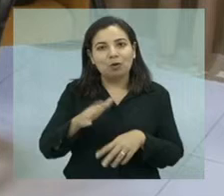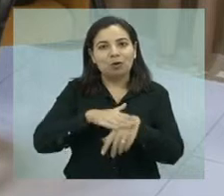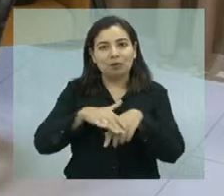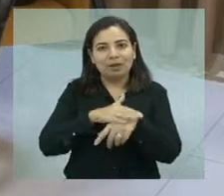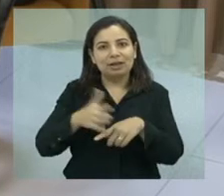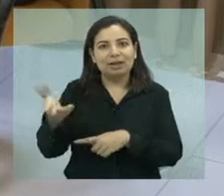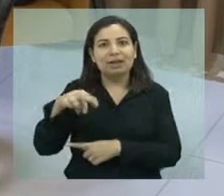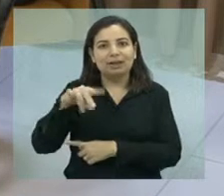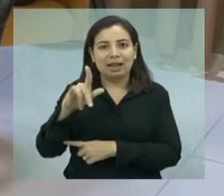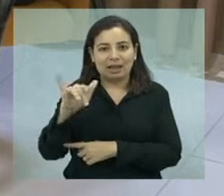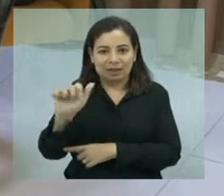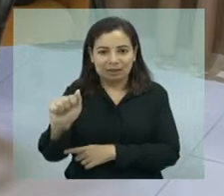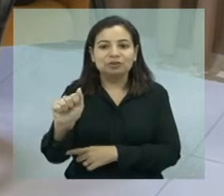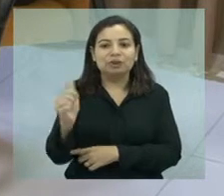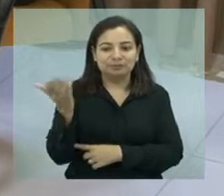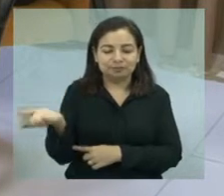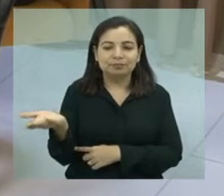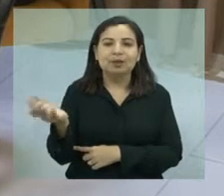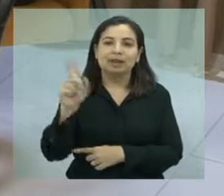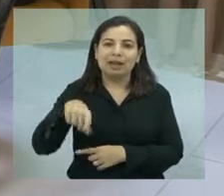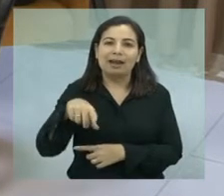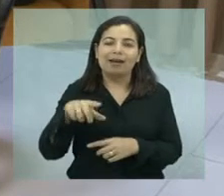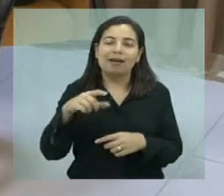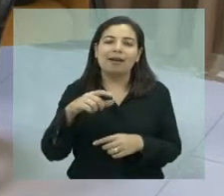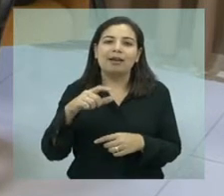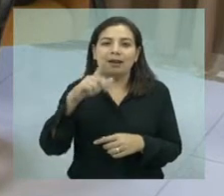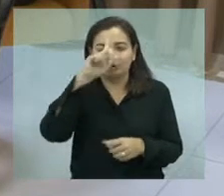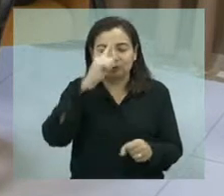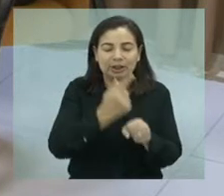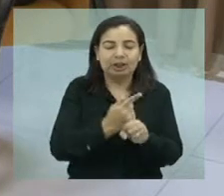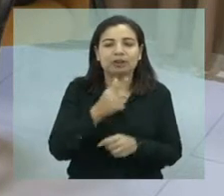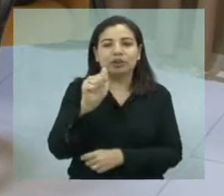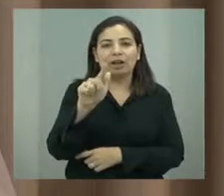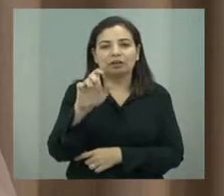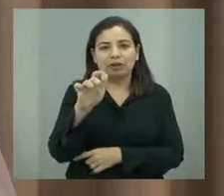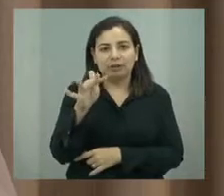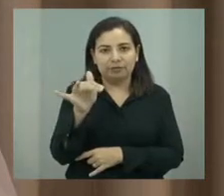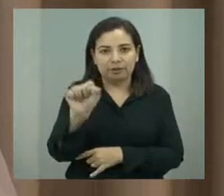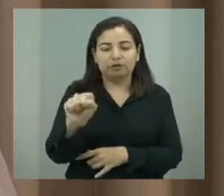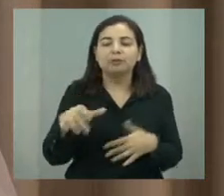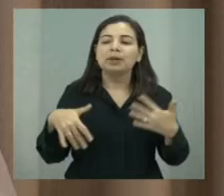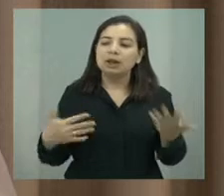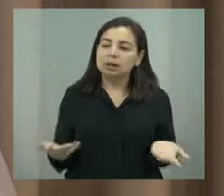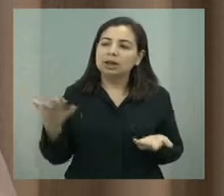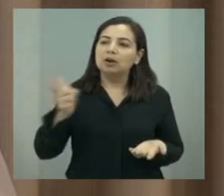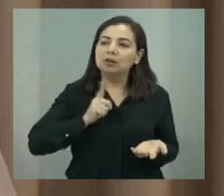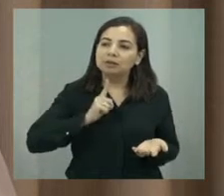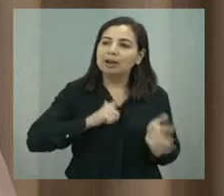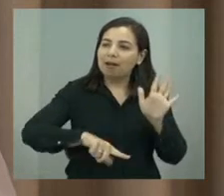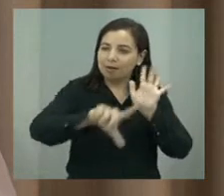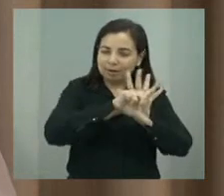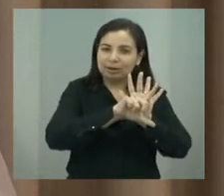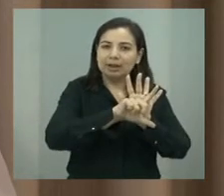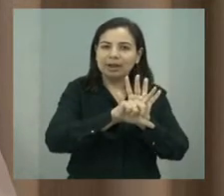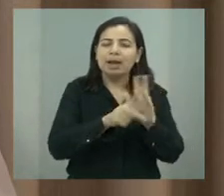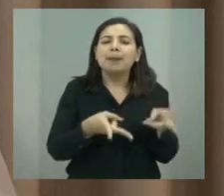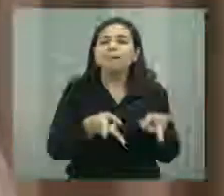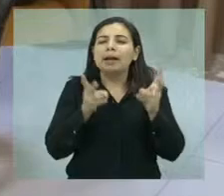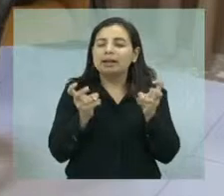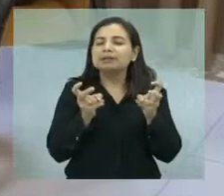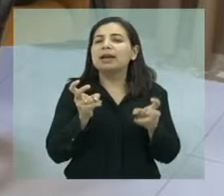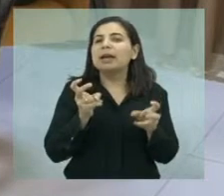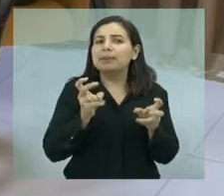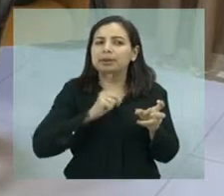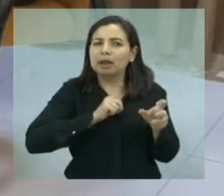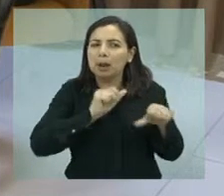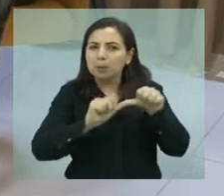Nájila, a mudança e alteração da lei, né, que é um pouco tempo, percebe-se que com essa alteração, que como a gente bem explicou,